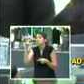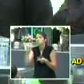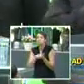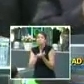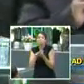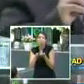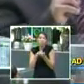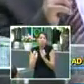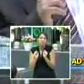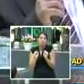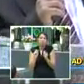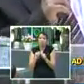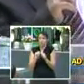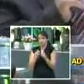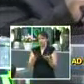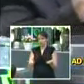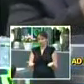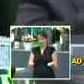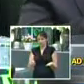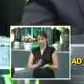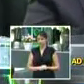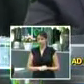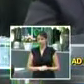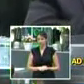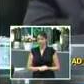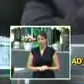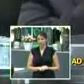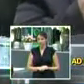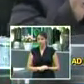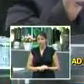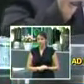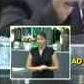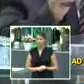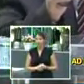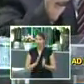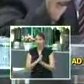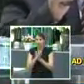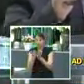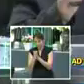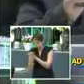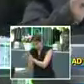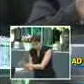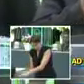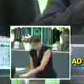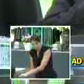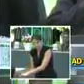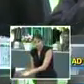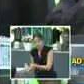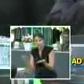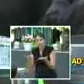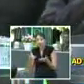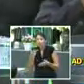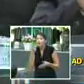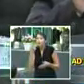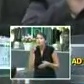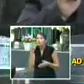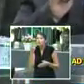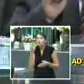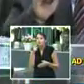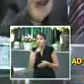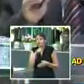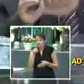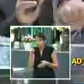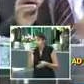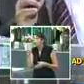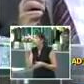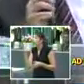fazer. Solte a sua Bíblia no banco e antes de você sentar, olhe para a pessoa que está ao seu lado e diga para ele: se não for a presença